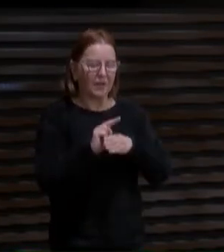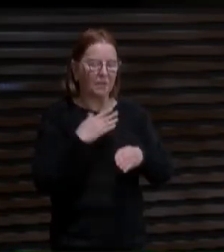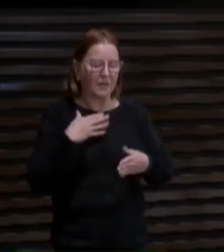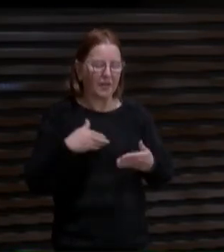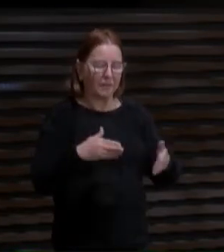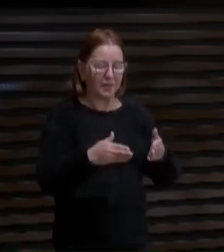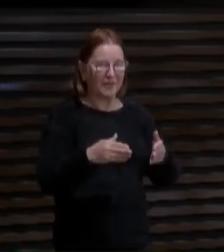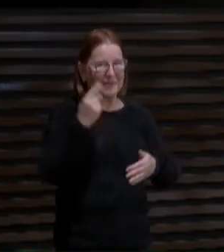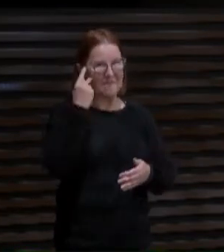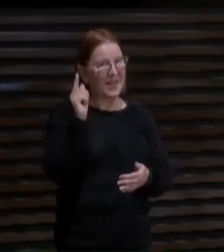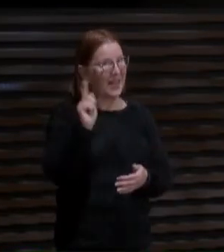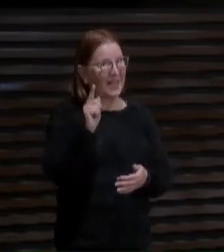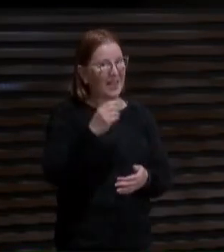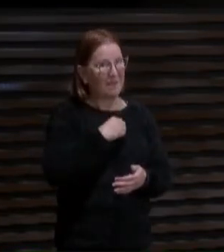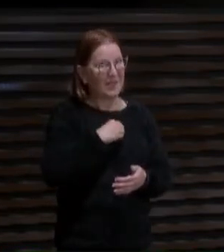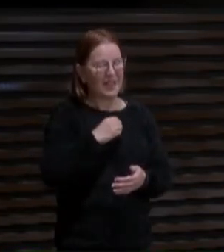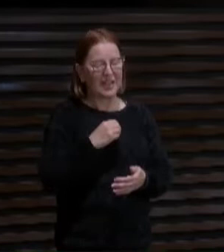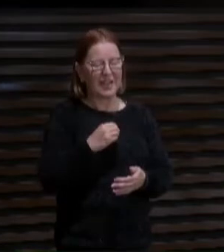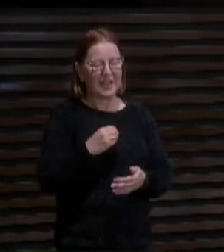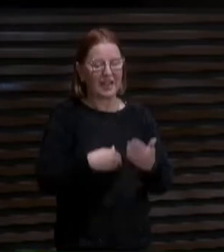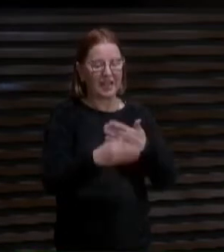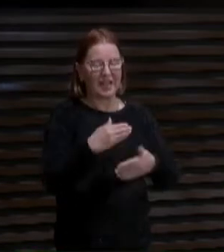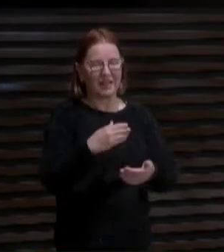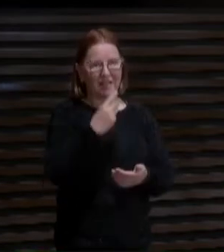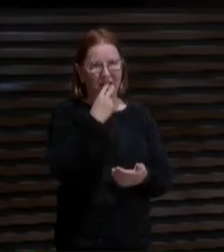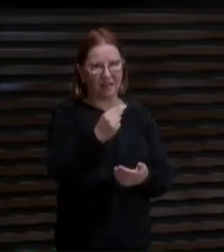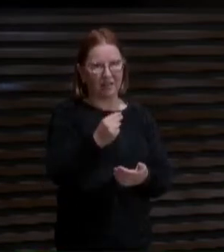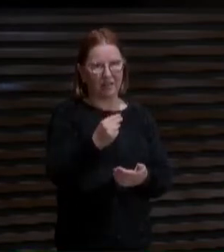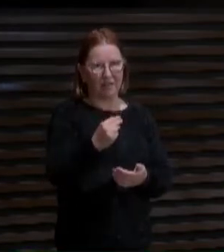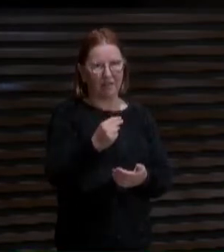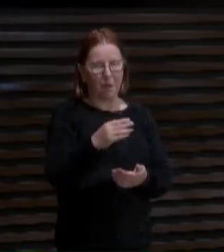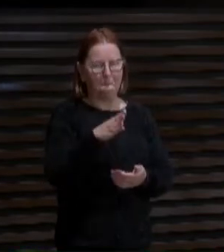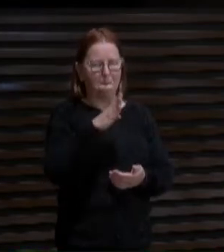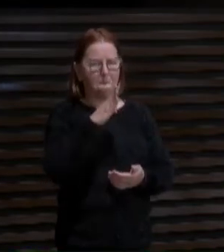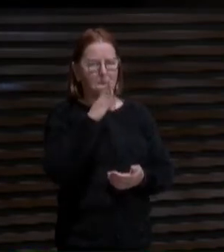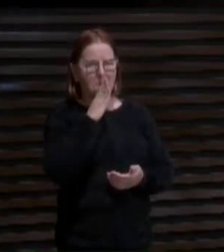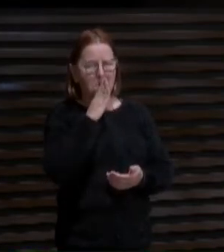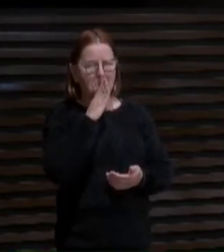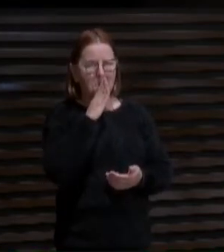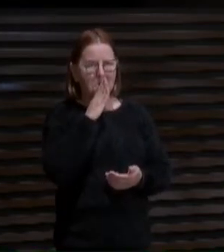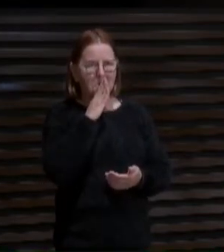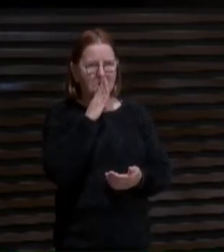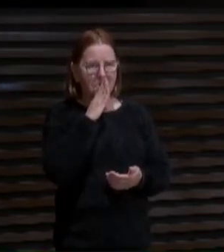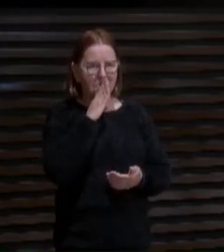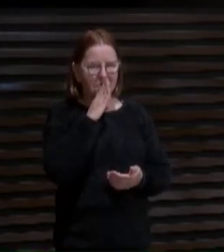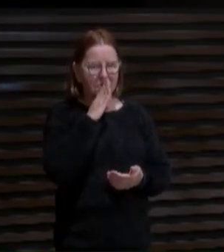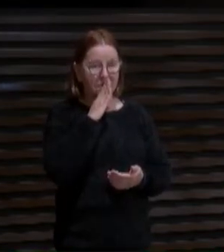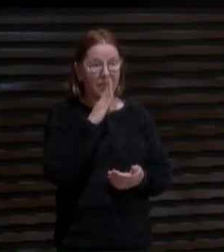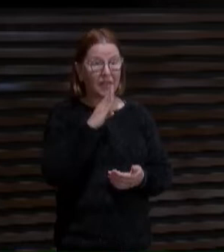não pecar com a língua porém bordar essa minha boca enquanto estiver na minha